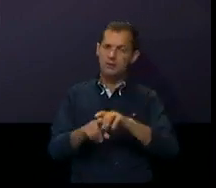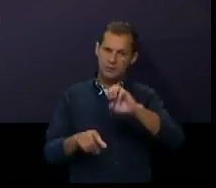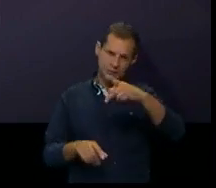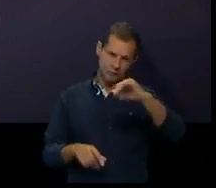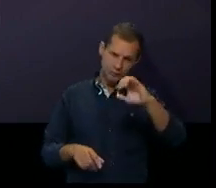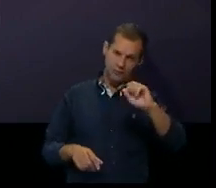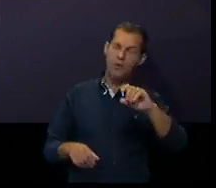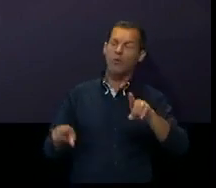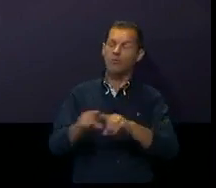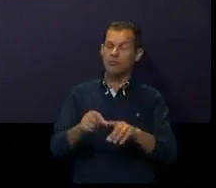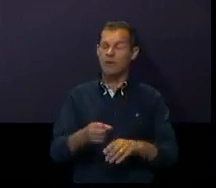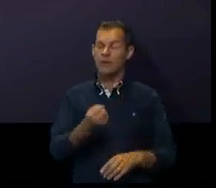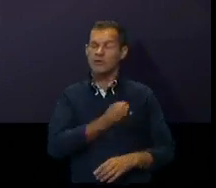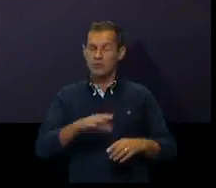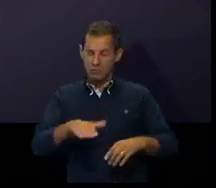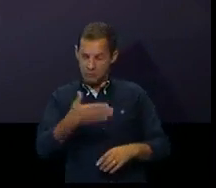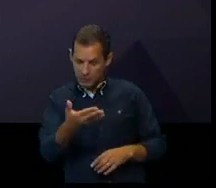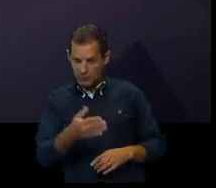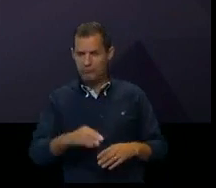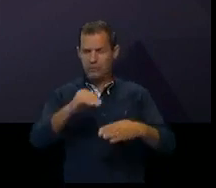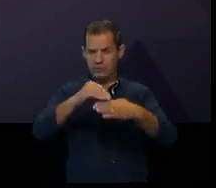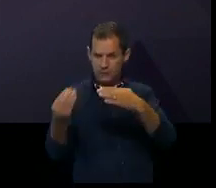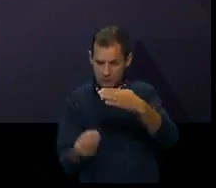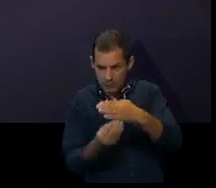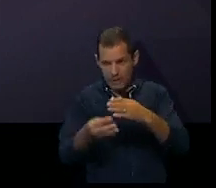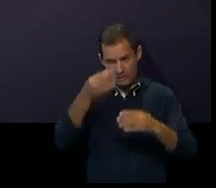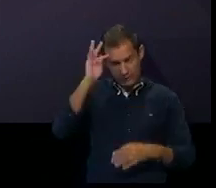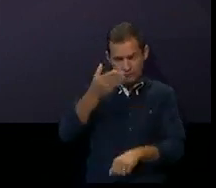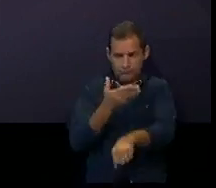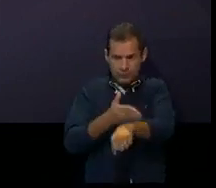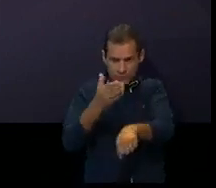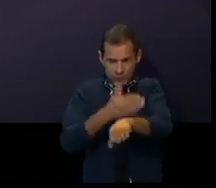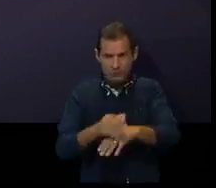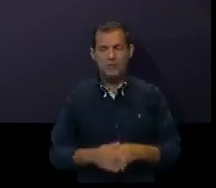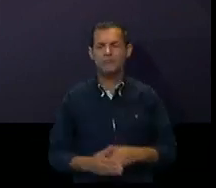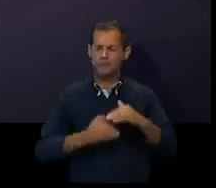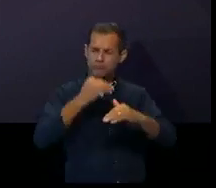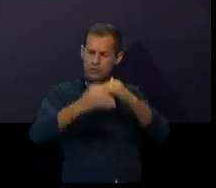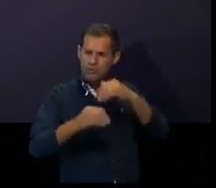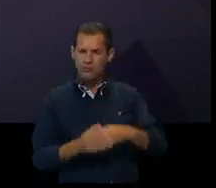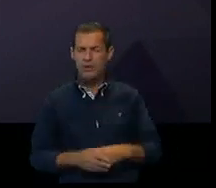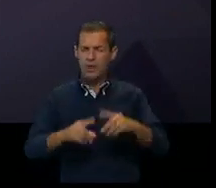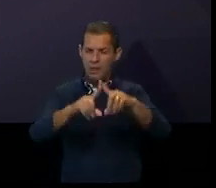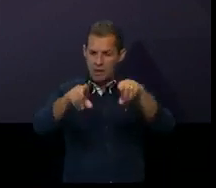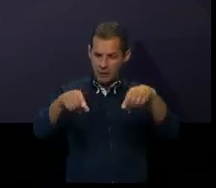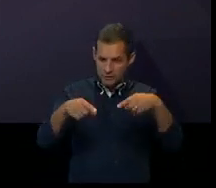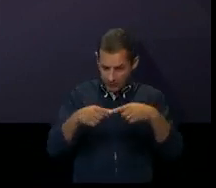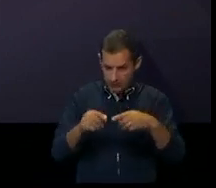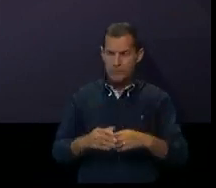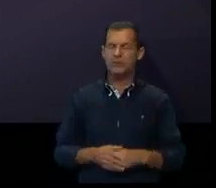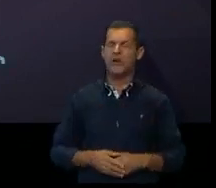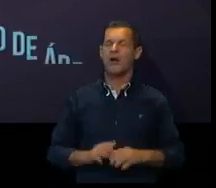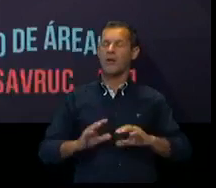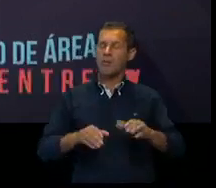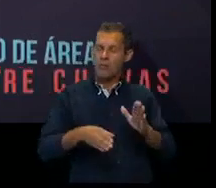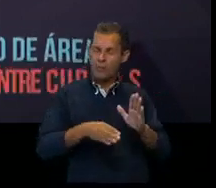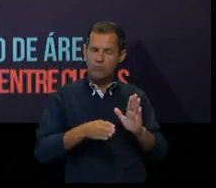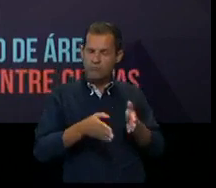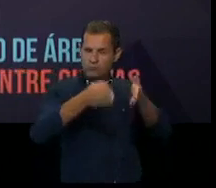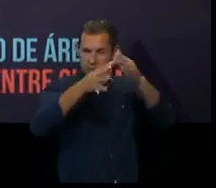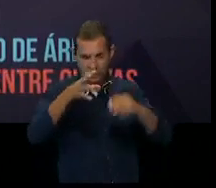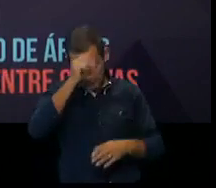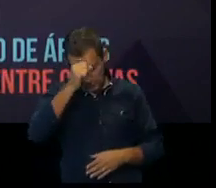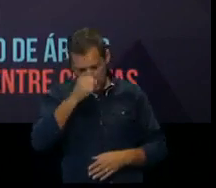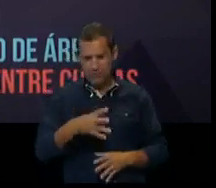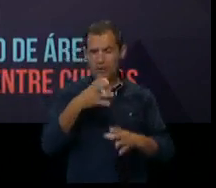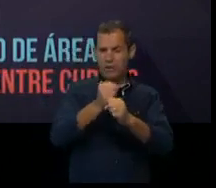ou logarítmica, para então aplicarmos a teoria à prática, na construção de um salão de entrada de um prédio, aprendendo o cálculo de